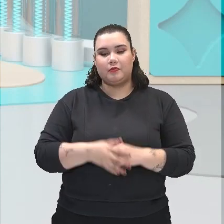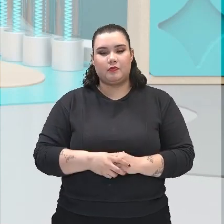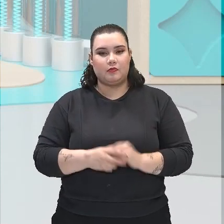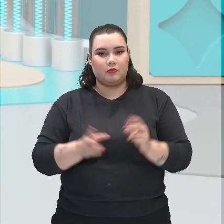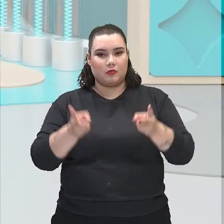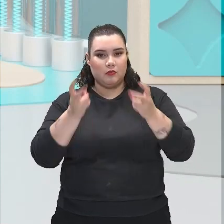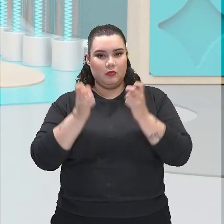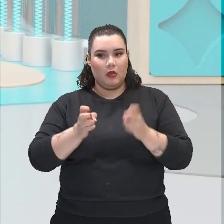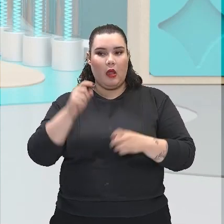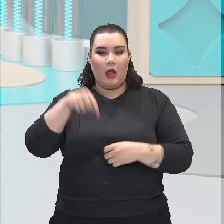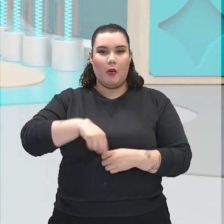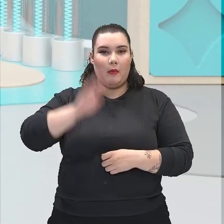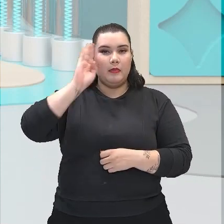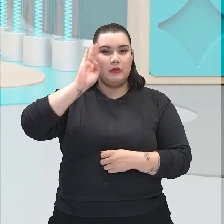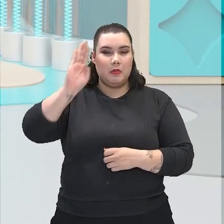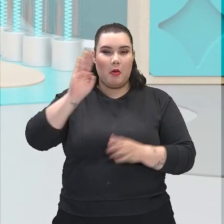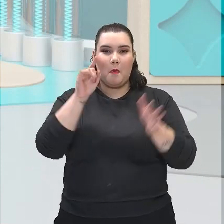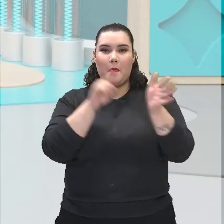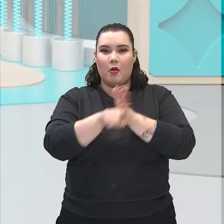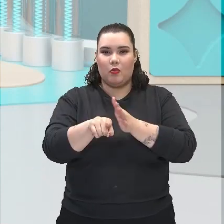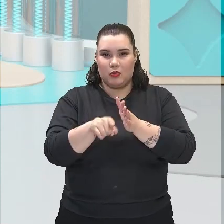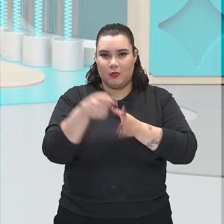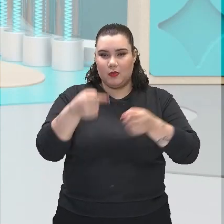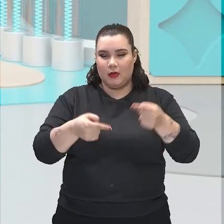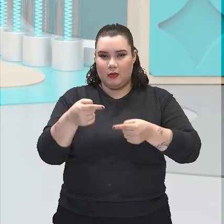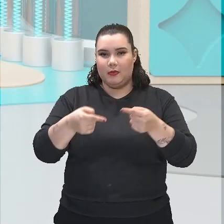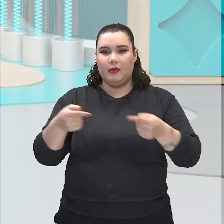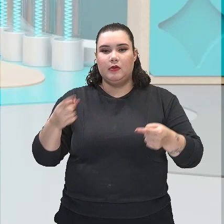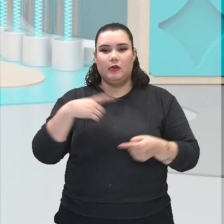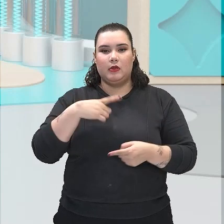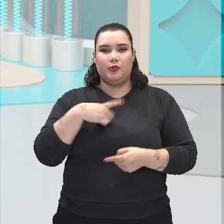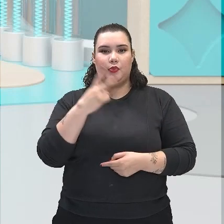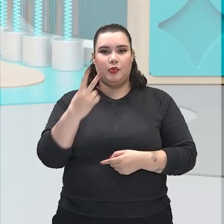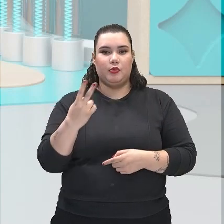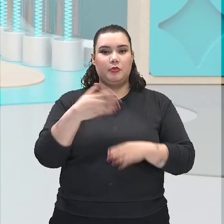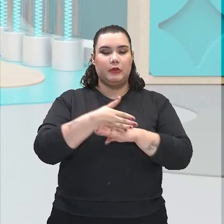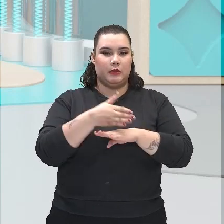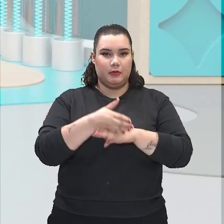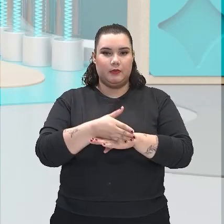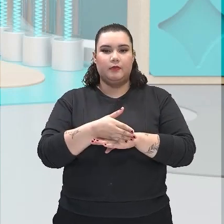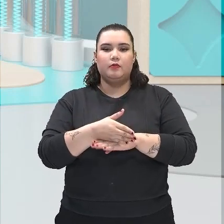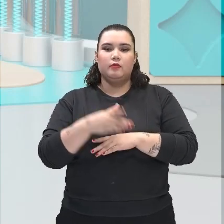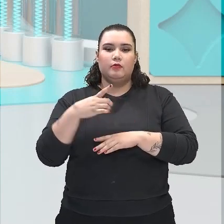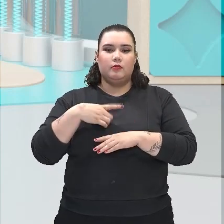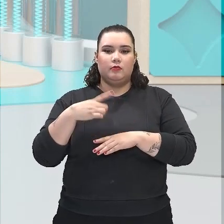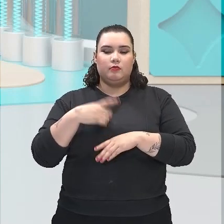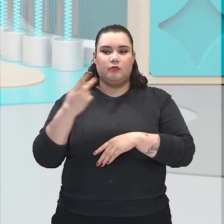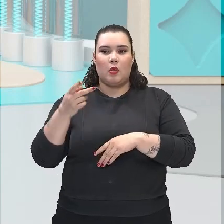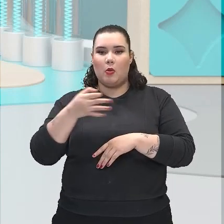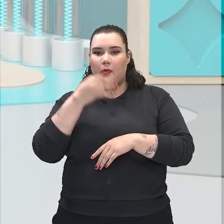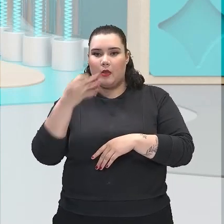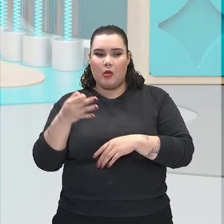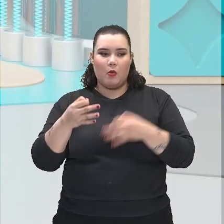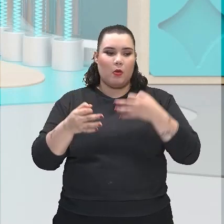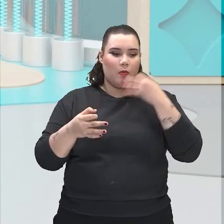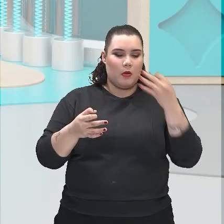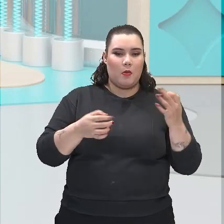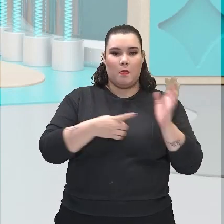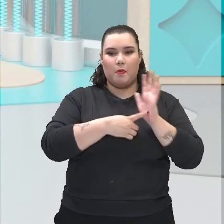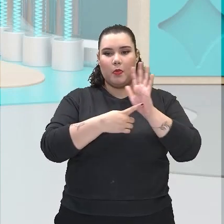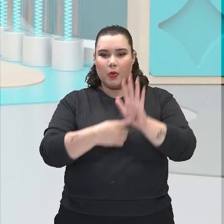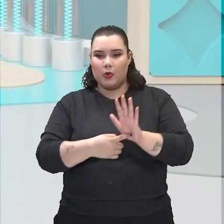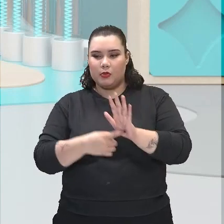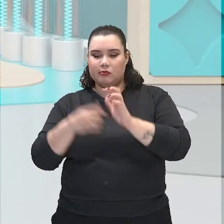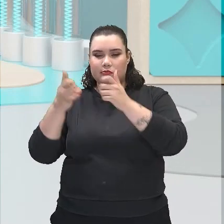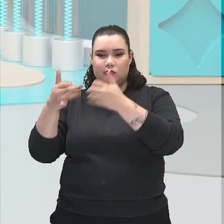foi a grande questão do nosso debate, em que nós tivemos dois participantes que ali trocaram pontos de vista, ou seja, apresentaram pontos de